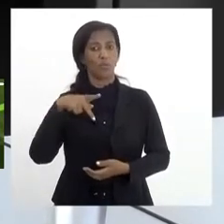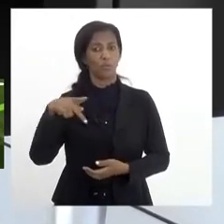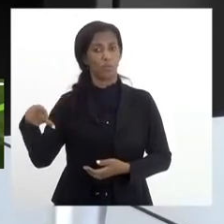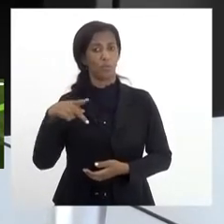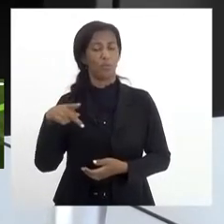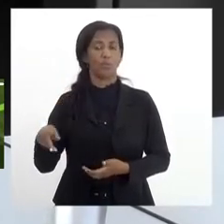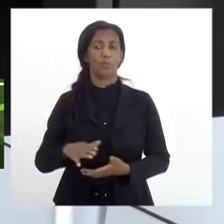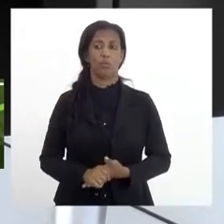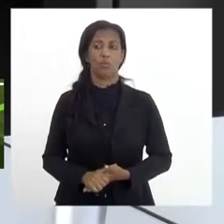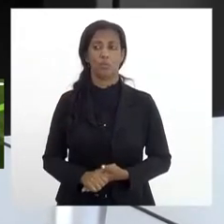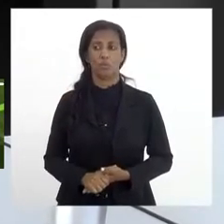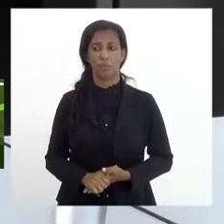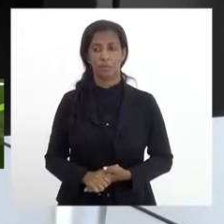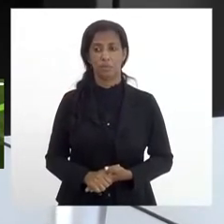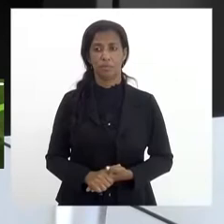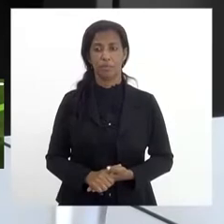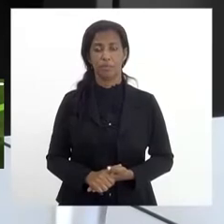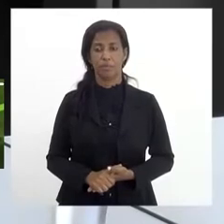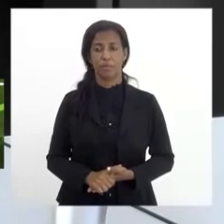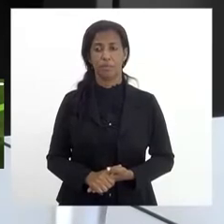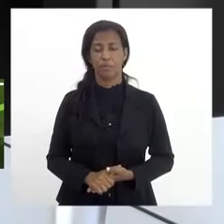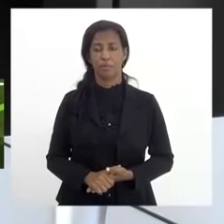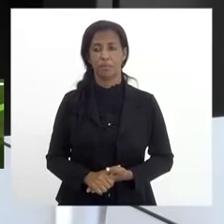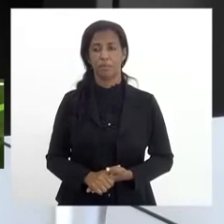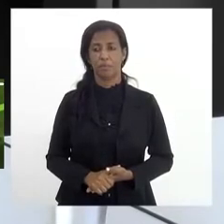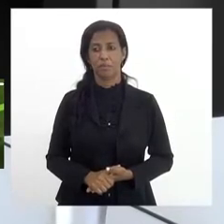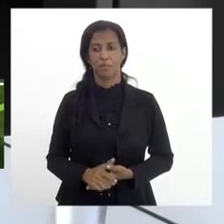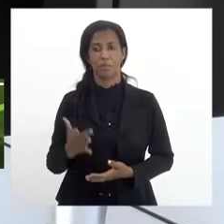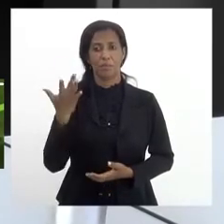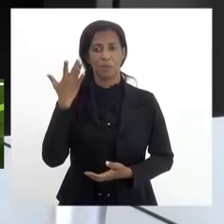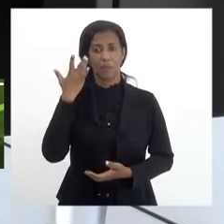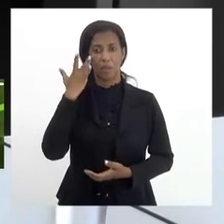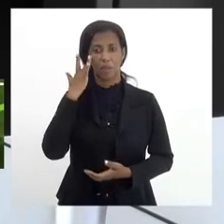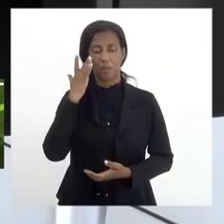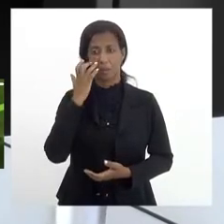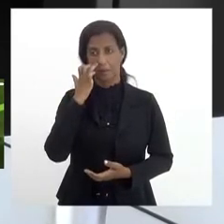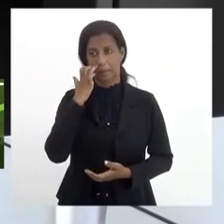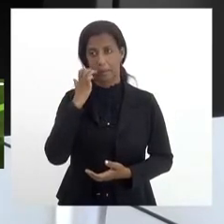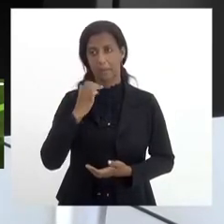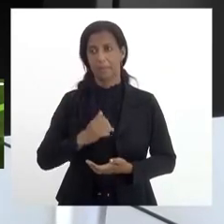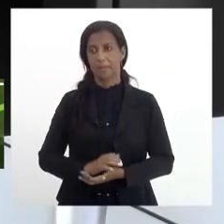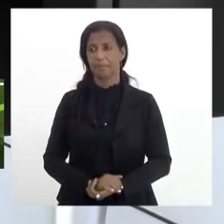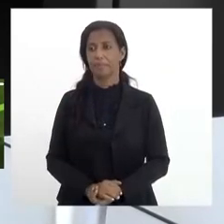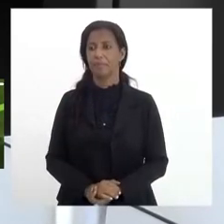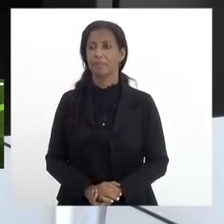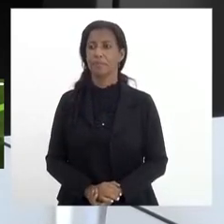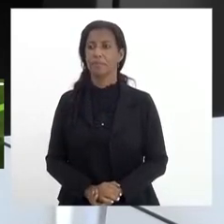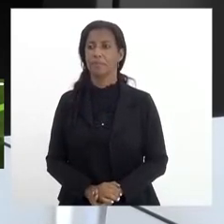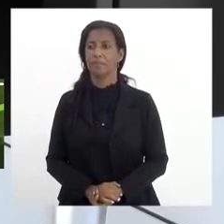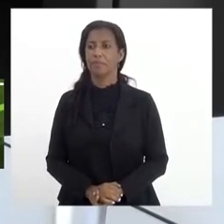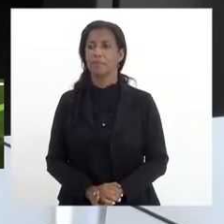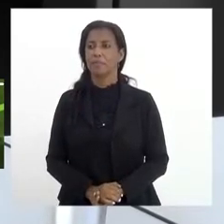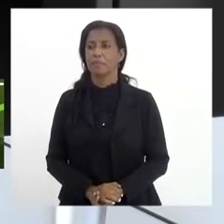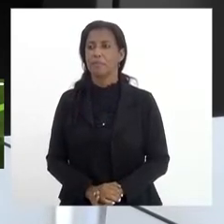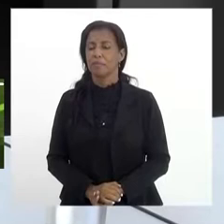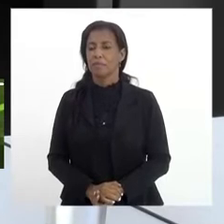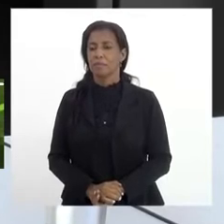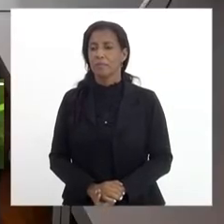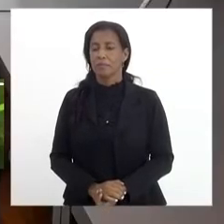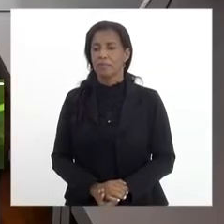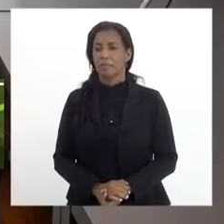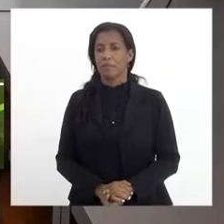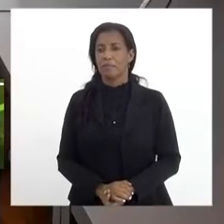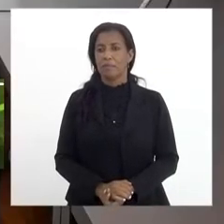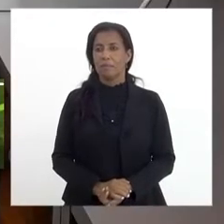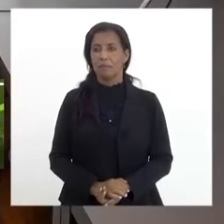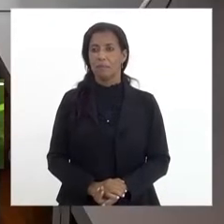Sim. Entendeu? Então, por isso que eu acho que eu tenho que continuar. Posso acrescentar, deputado?